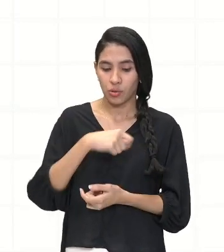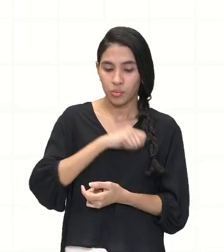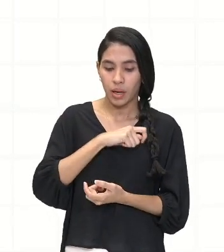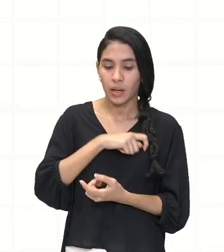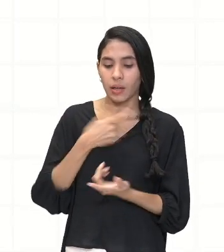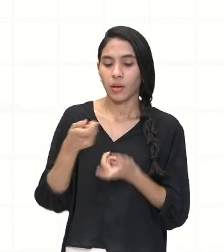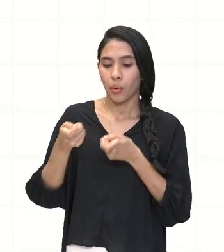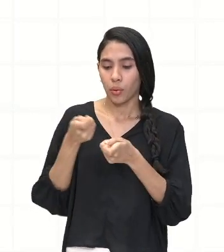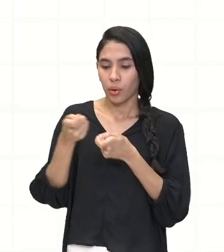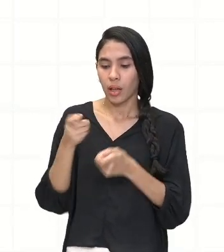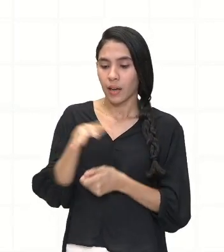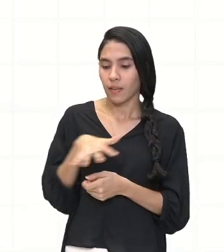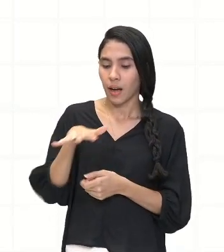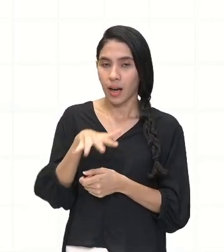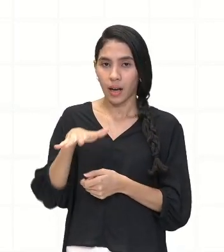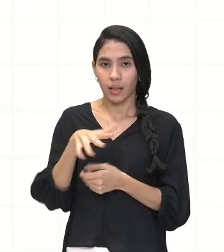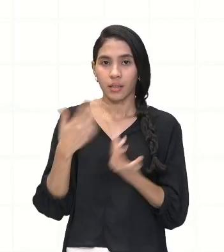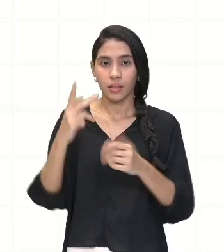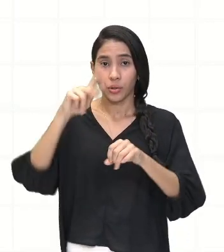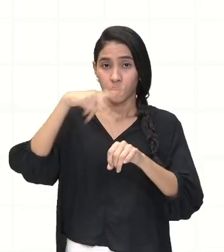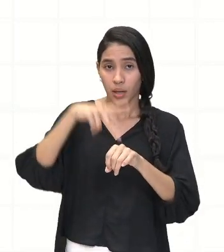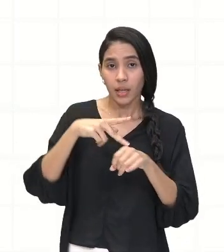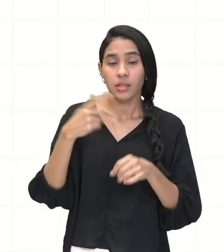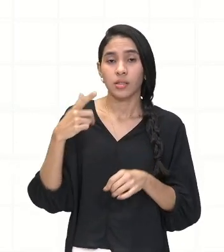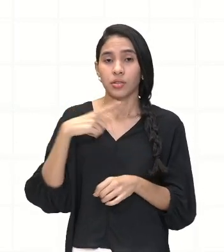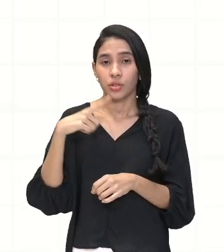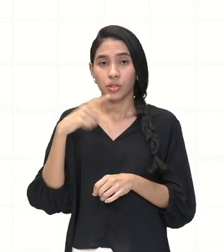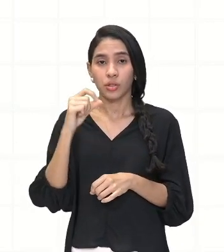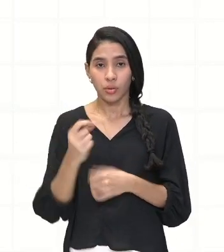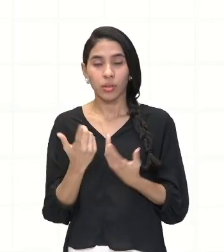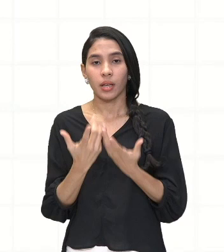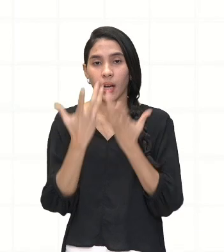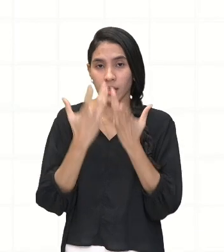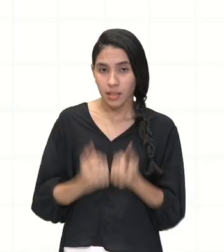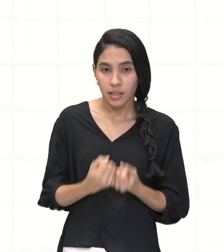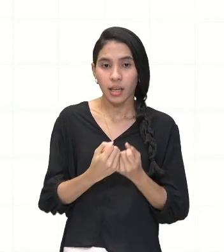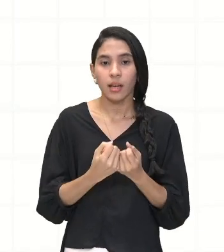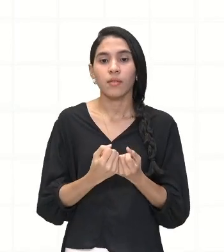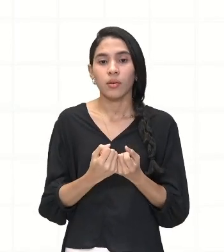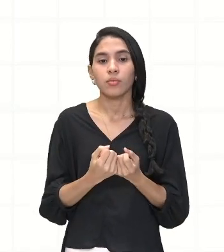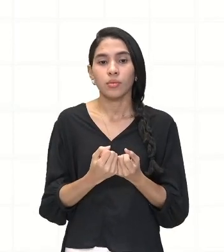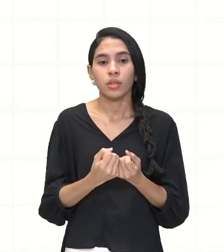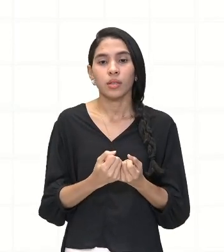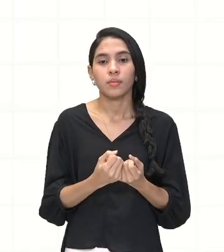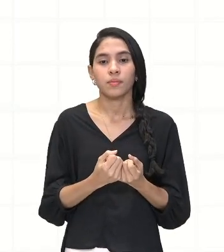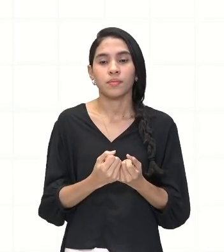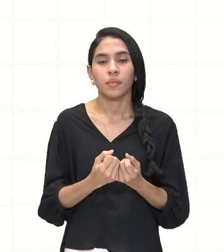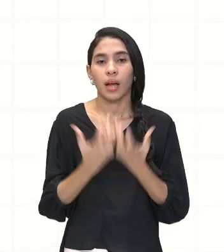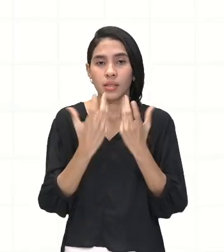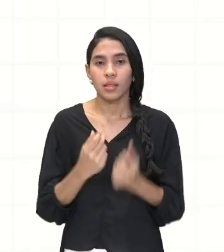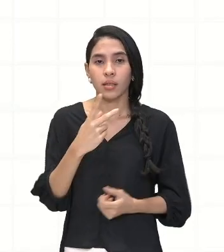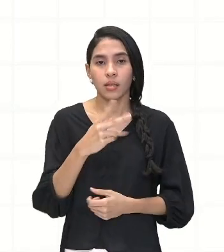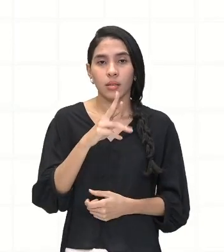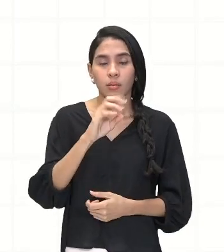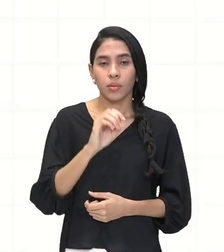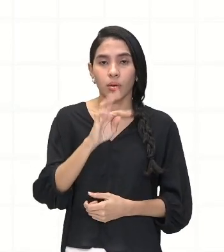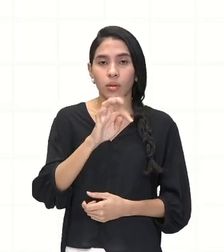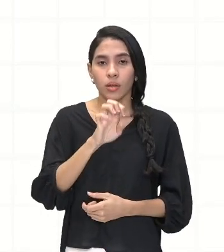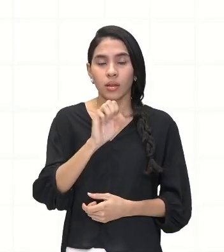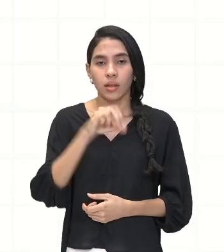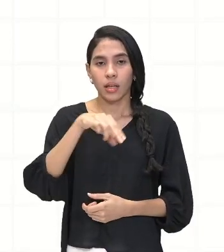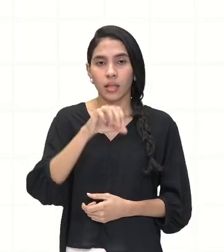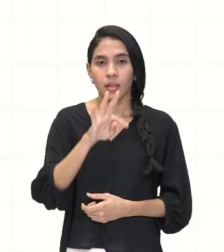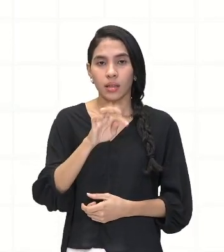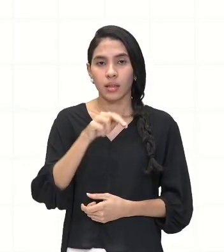países, eles tinham se convertido ao protestantismo. Esse conflito ficou conhecido como